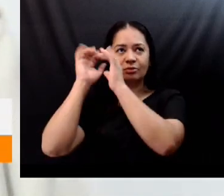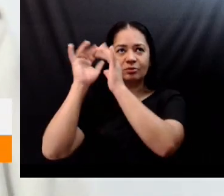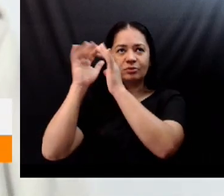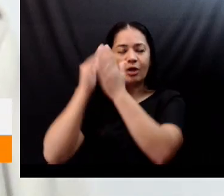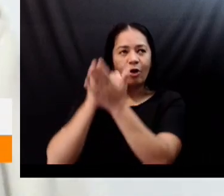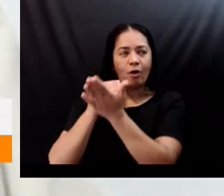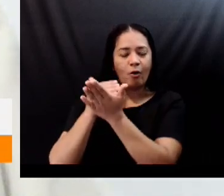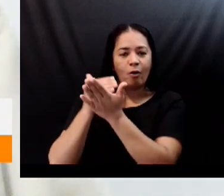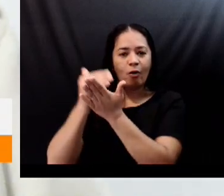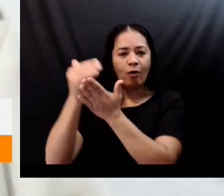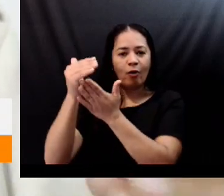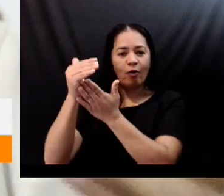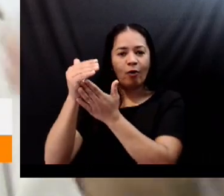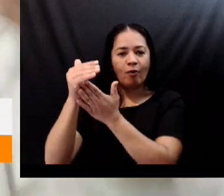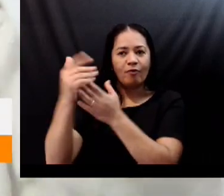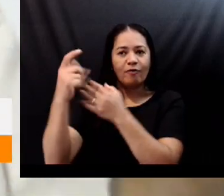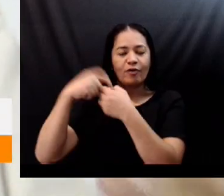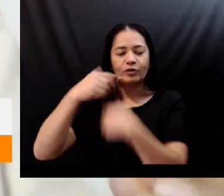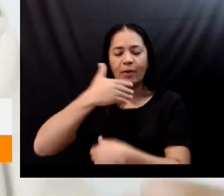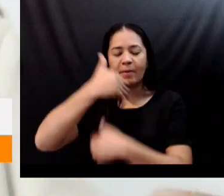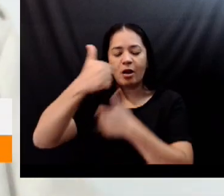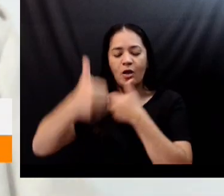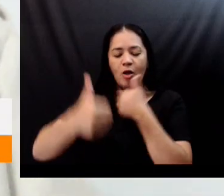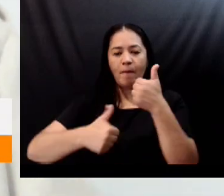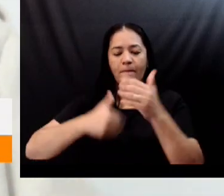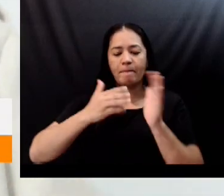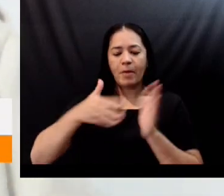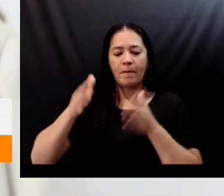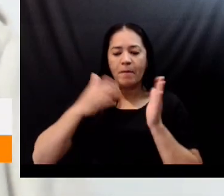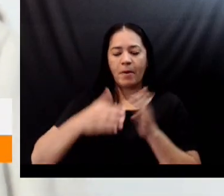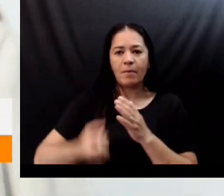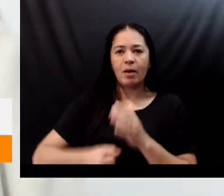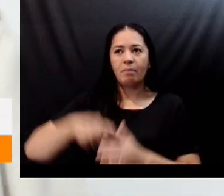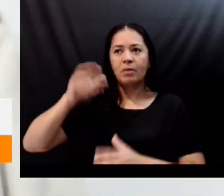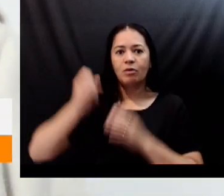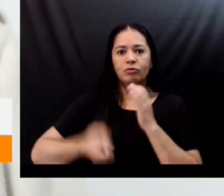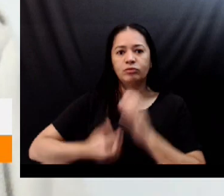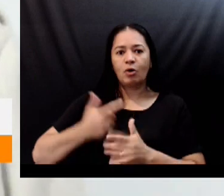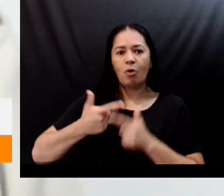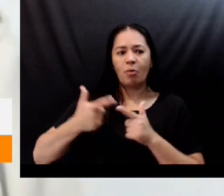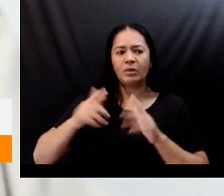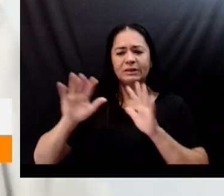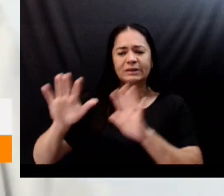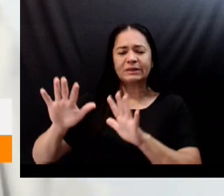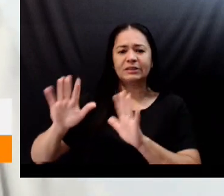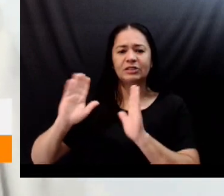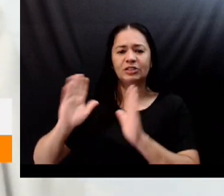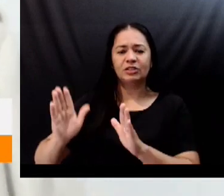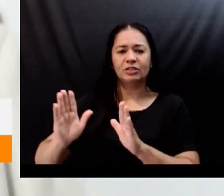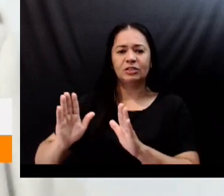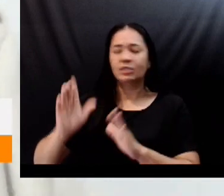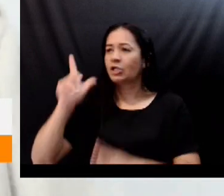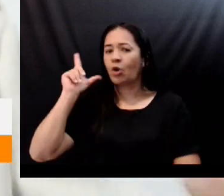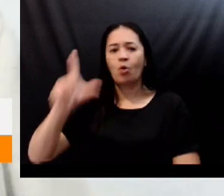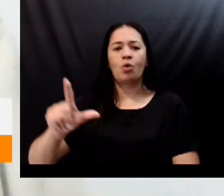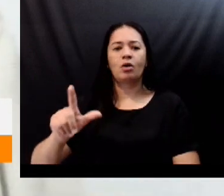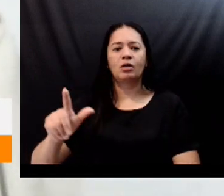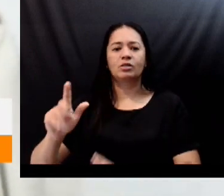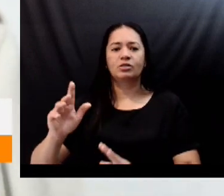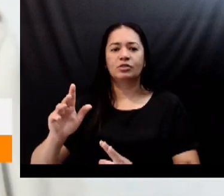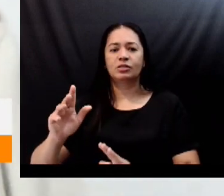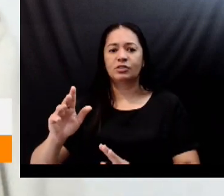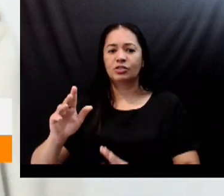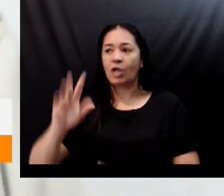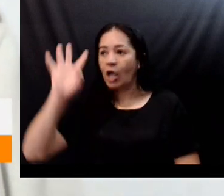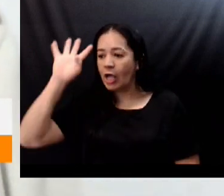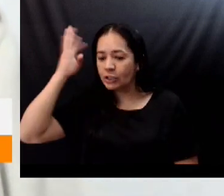melhor, mais produtivo, mais criativo. Aquele problema que estava ali na minha frente, eu não estava conseguindo dar conta, eu já encontrei a solução, porque, olha, eu